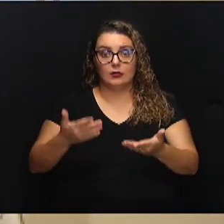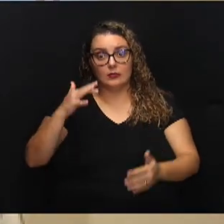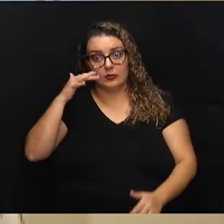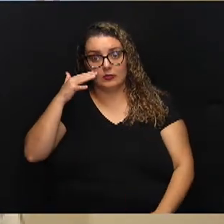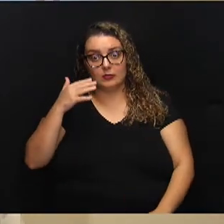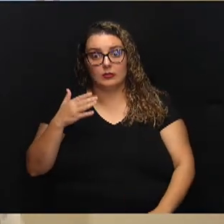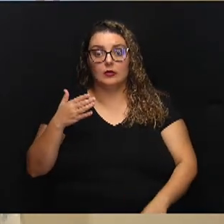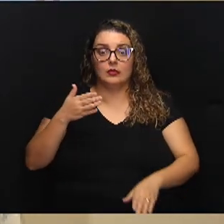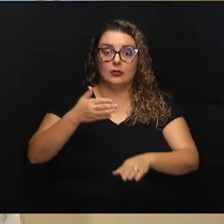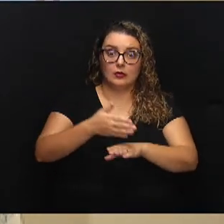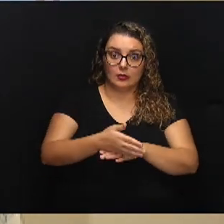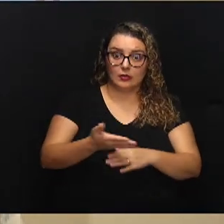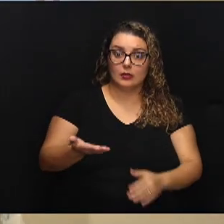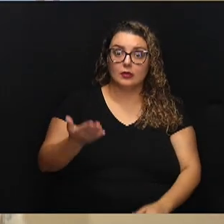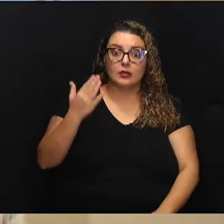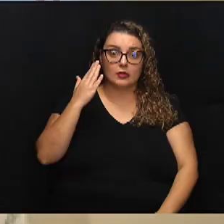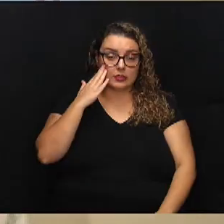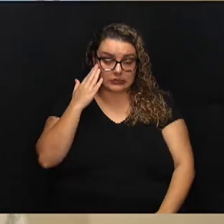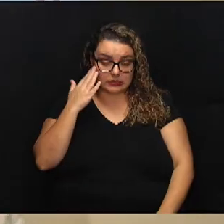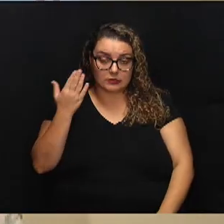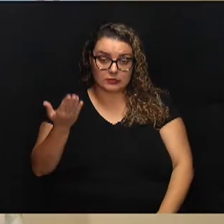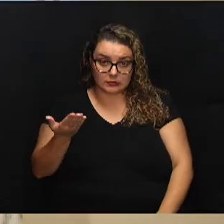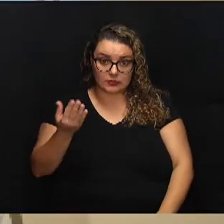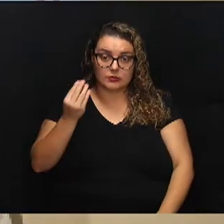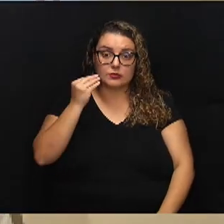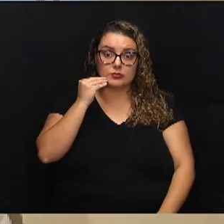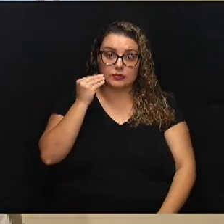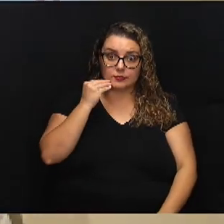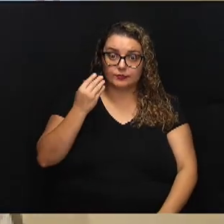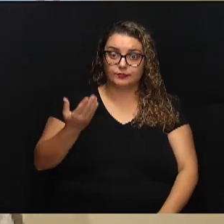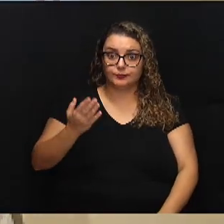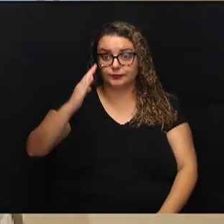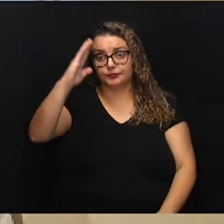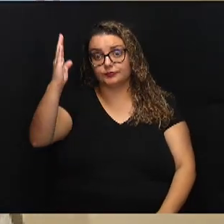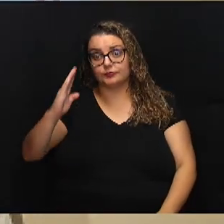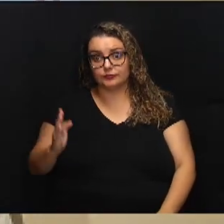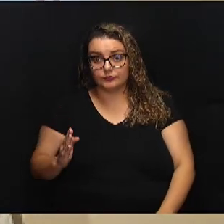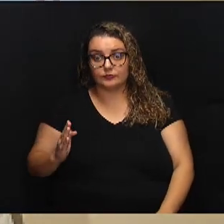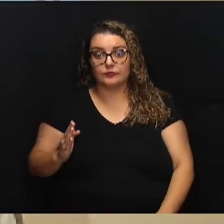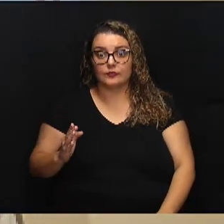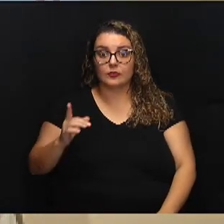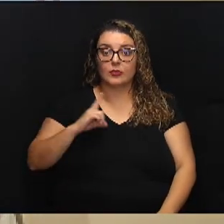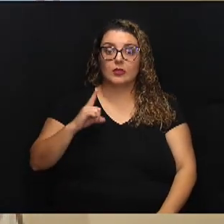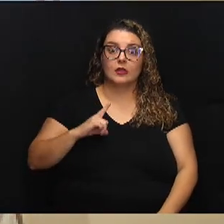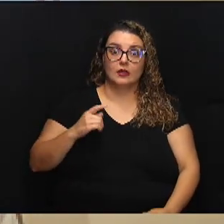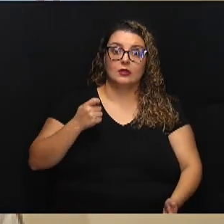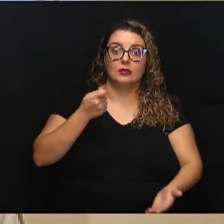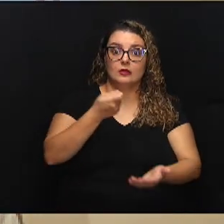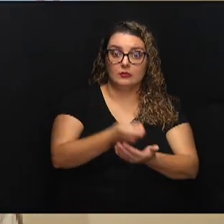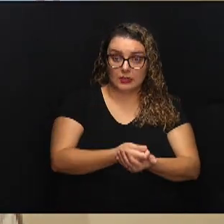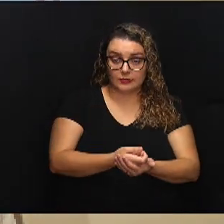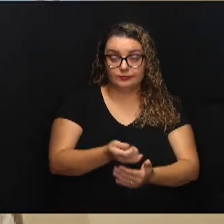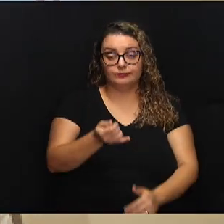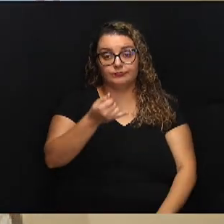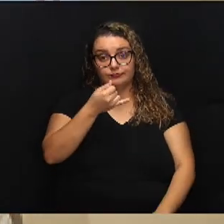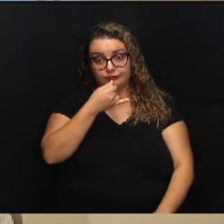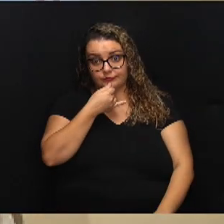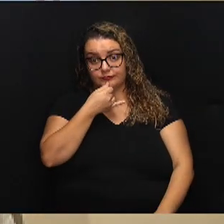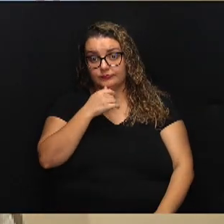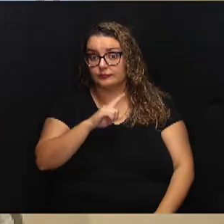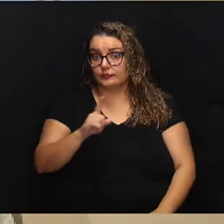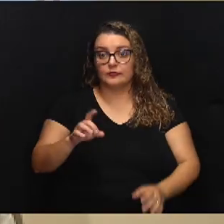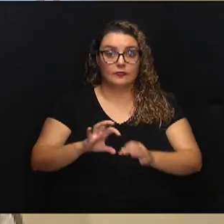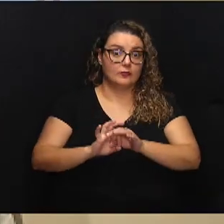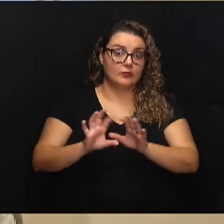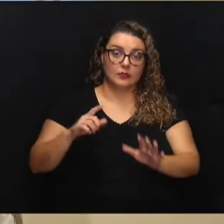do acesso. A gente sabe que os testes, no Brasil, eles ainda têm um custo e que, infelizmente, isso não está disponível